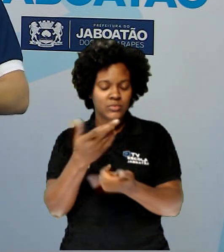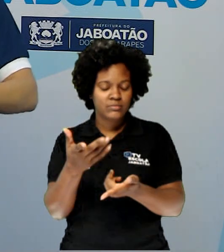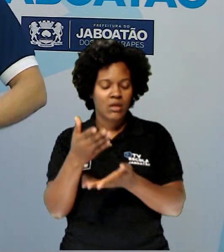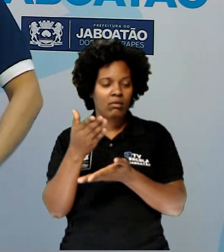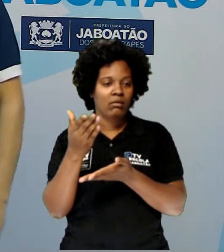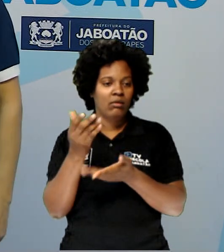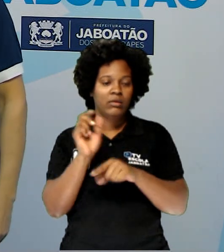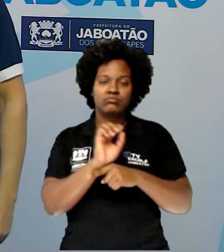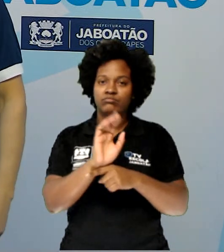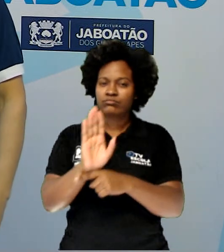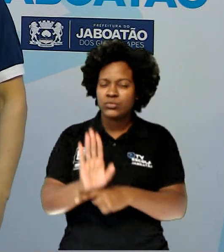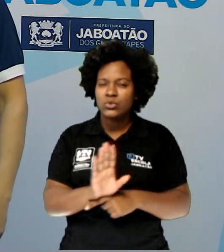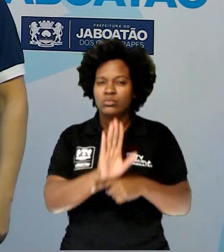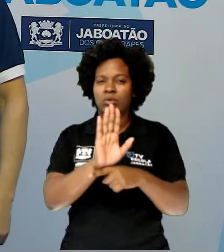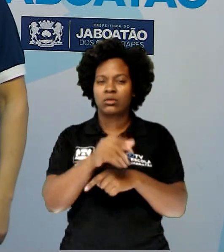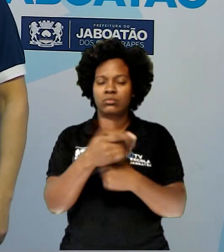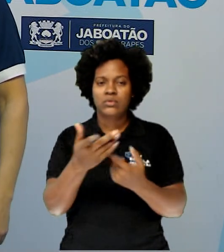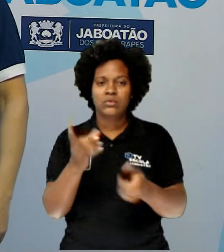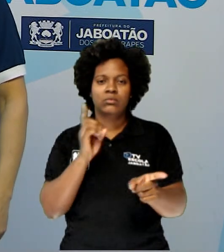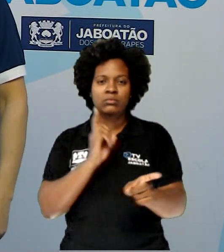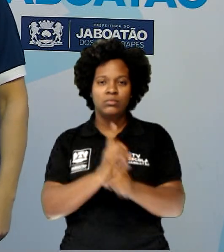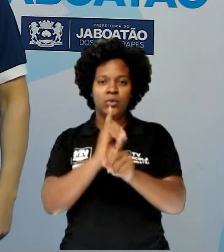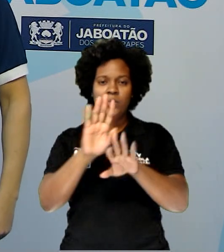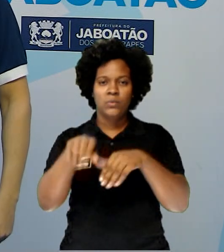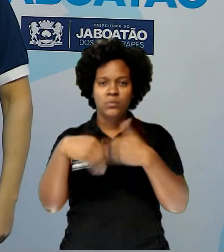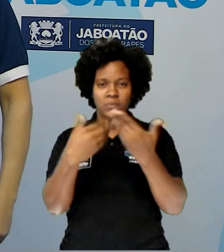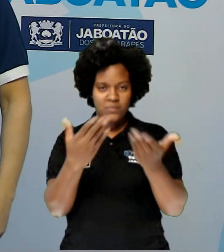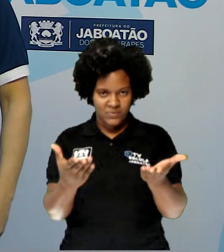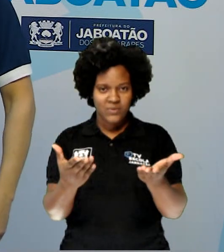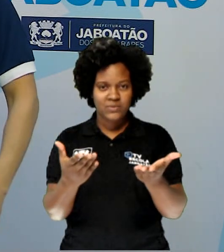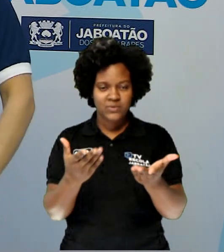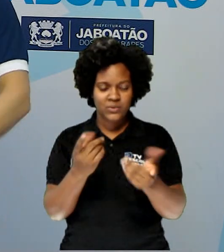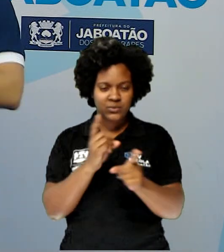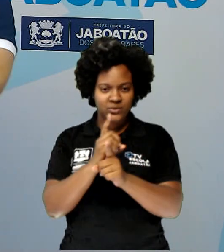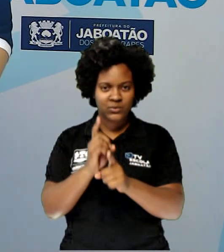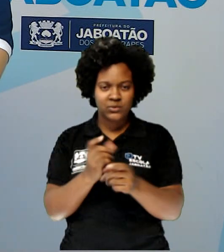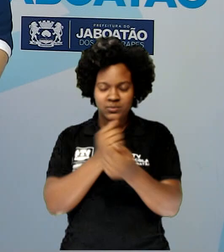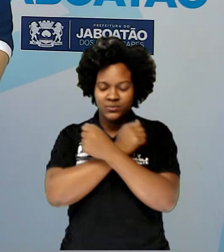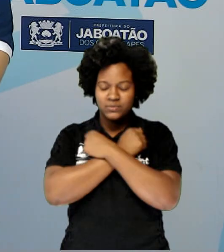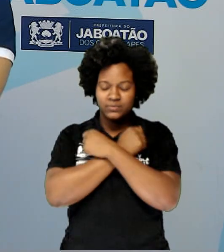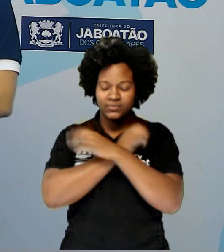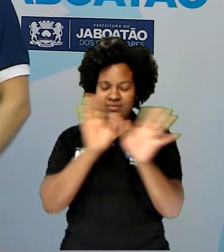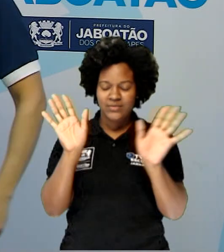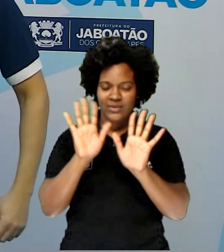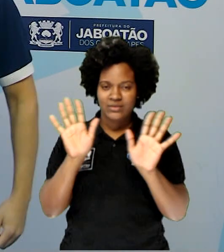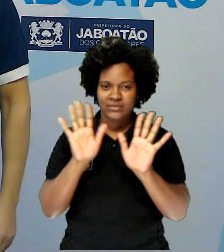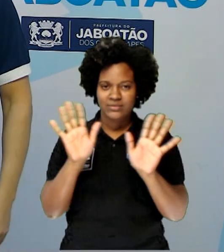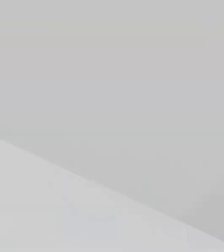ajudado vocês bastante e a gente se encontra no nosso próximo encontro. Um grande abraço a todos.